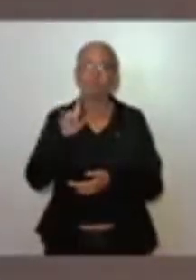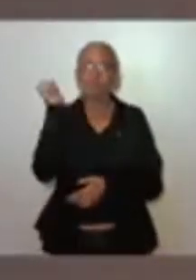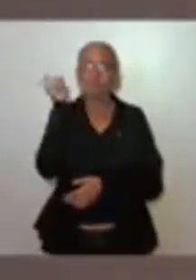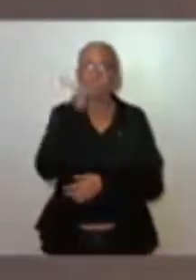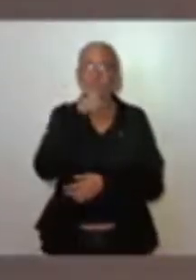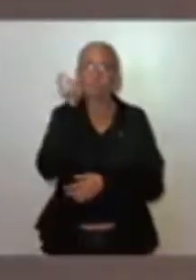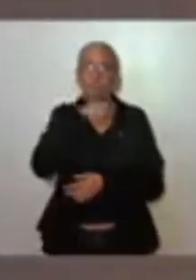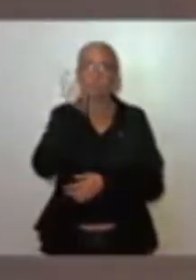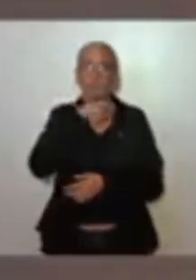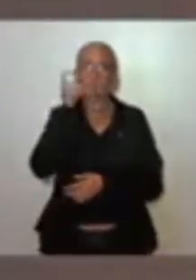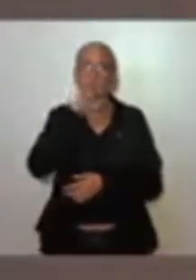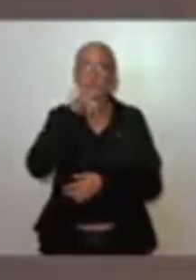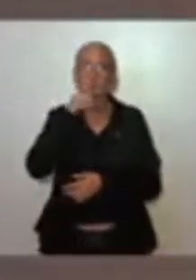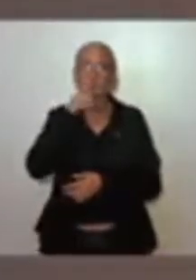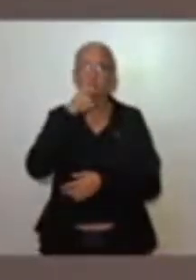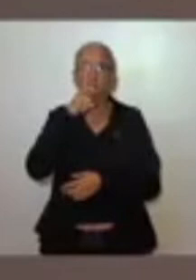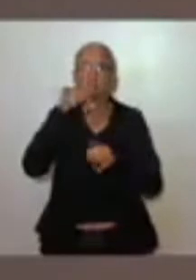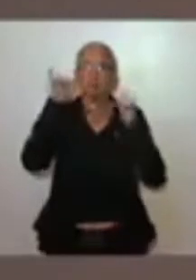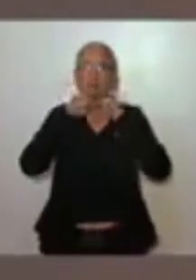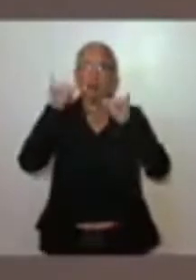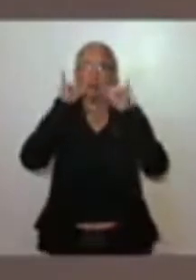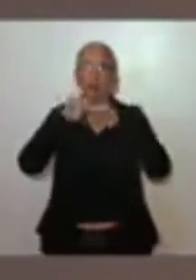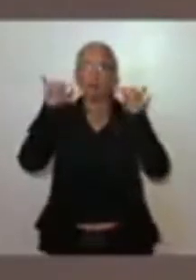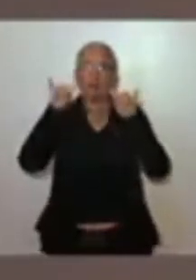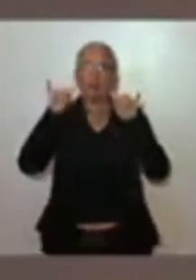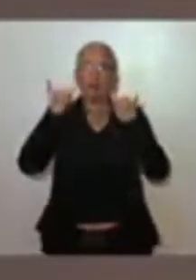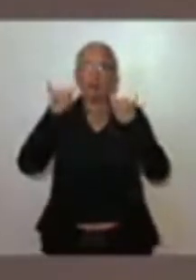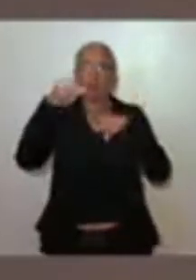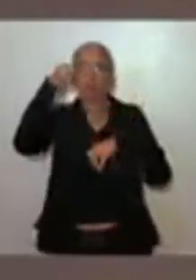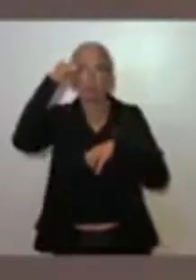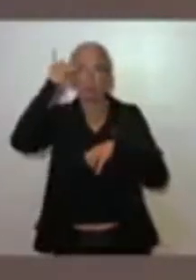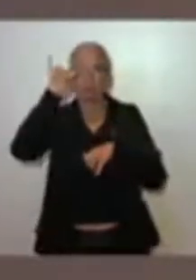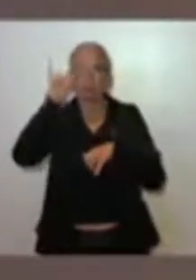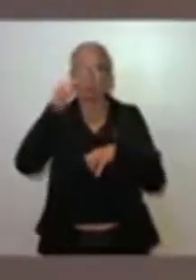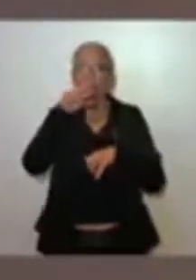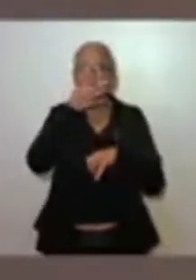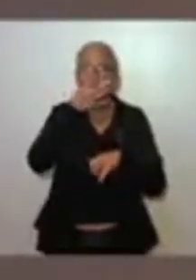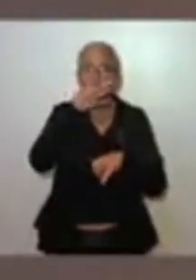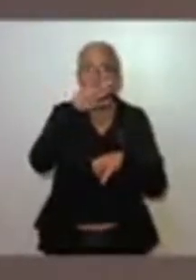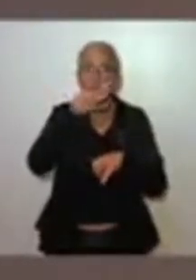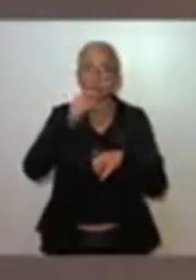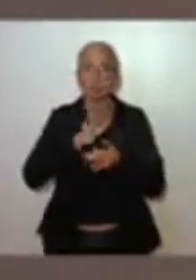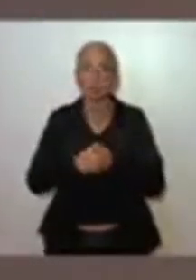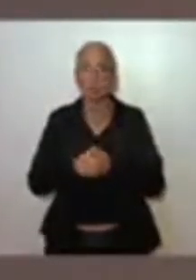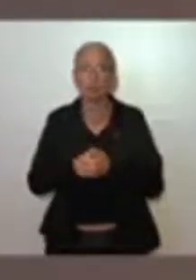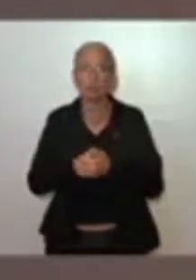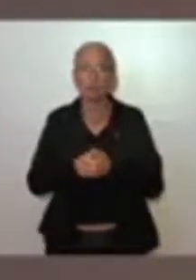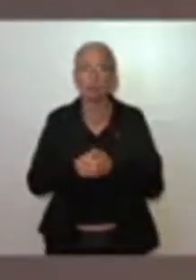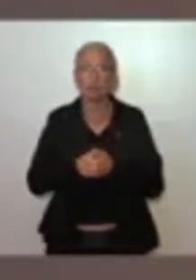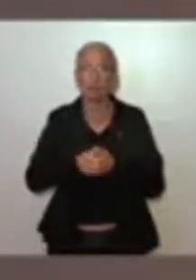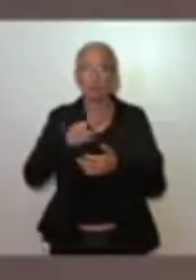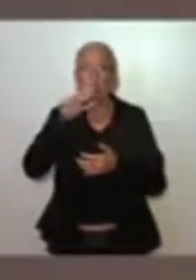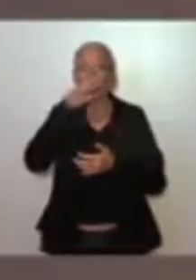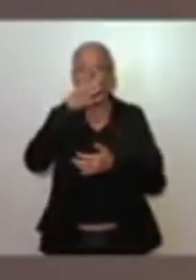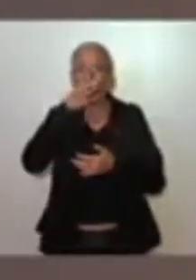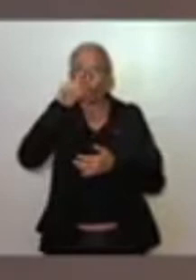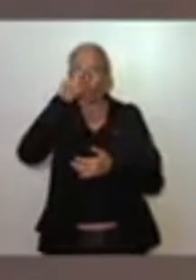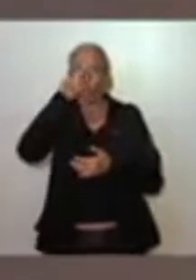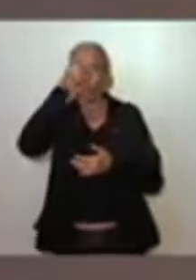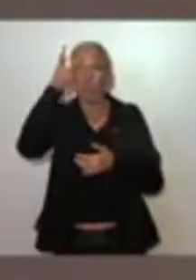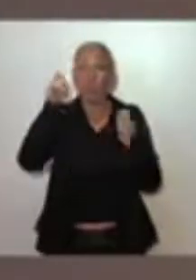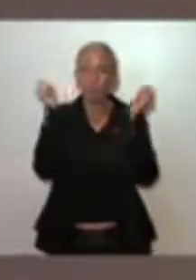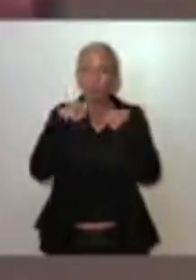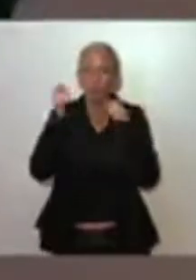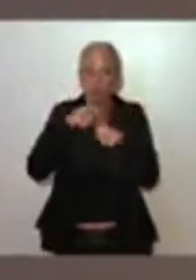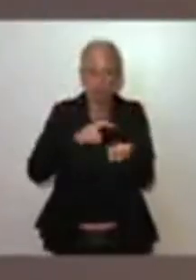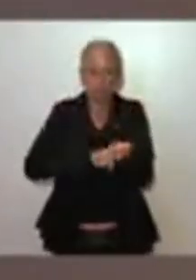mentira não é um instrumento legítimo de defender nenhuma ideia aliás uma ideia uma causa que precisa de